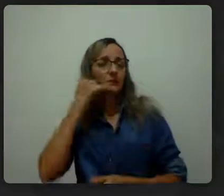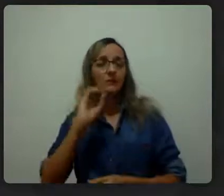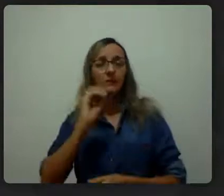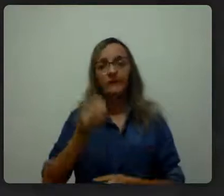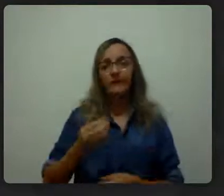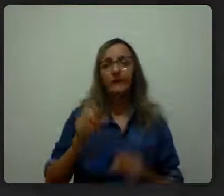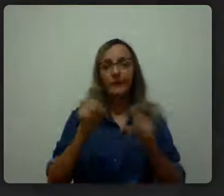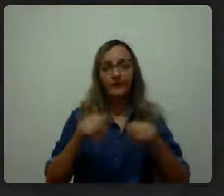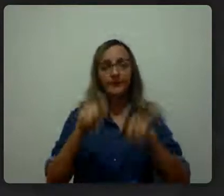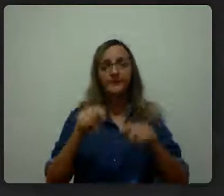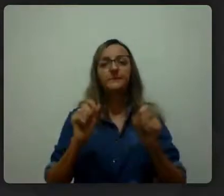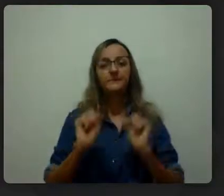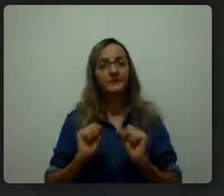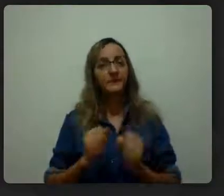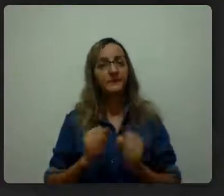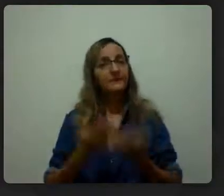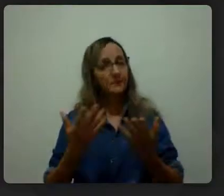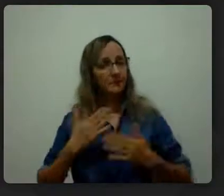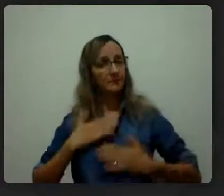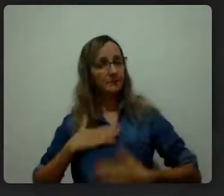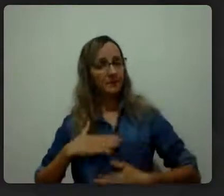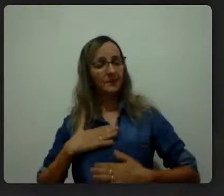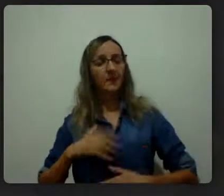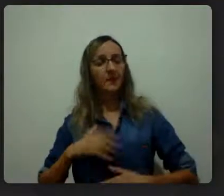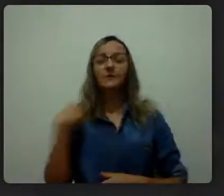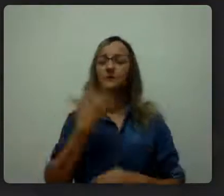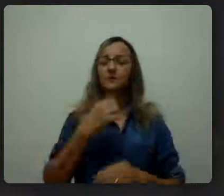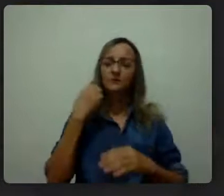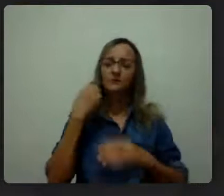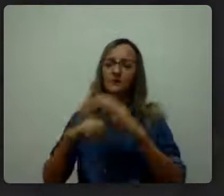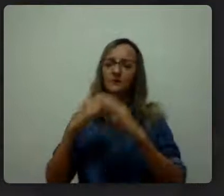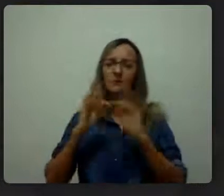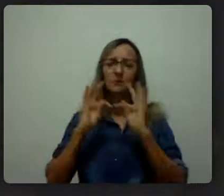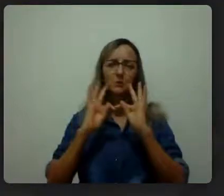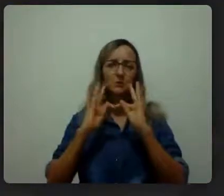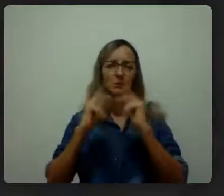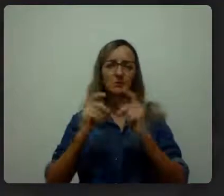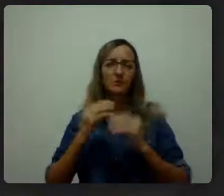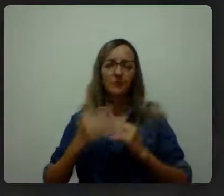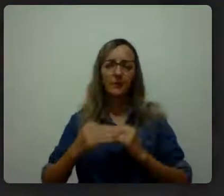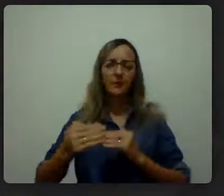né, do que vai acontecer. Então, avisem lá no e-mail.